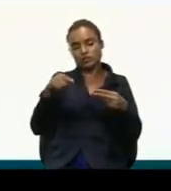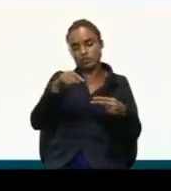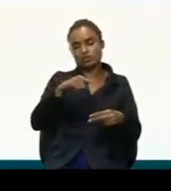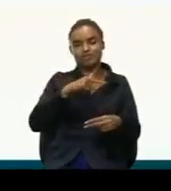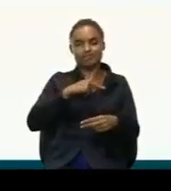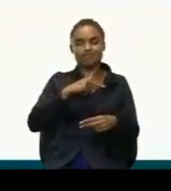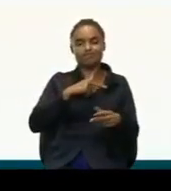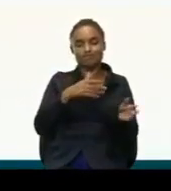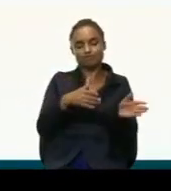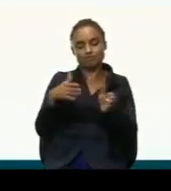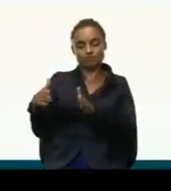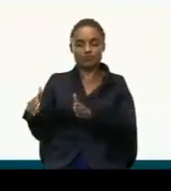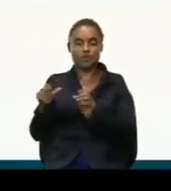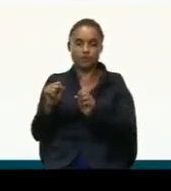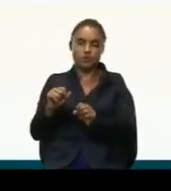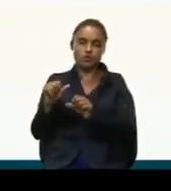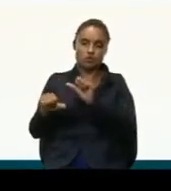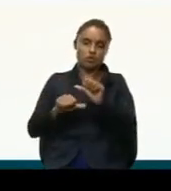trabalhador, ok?